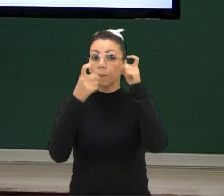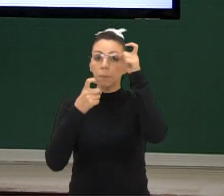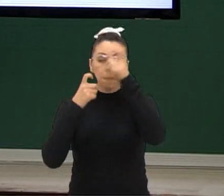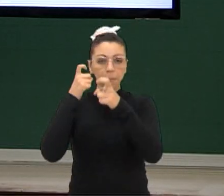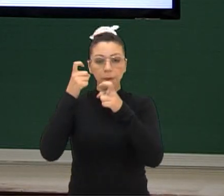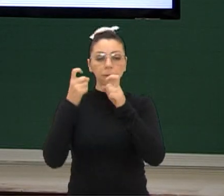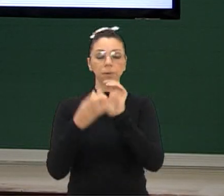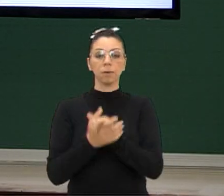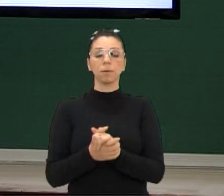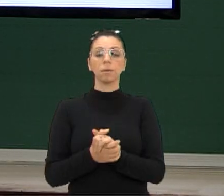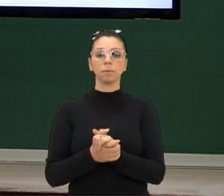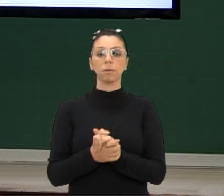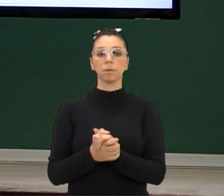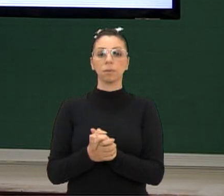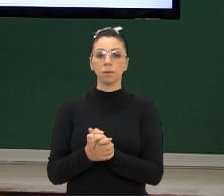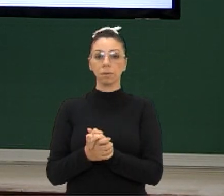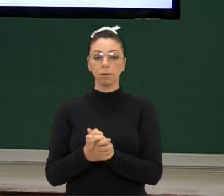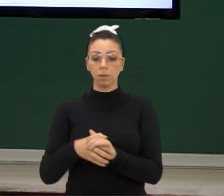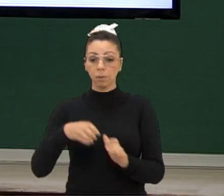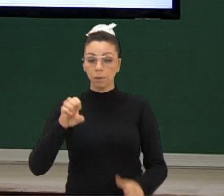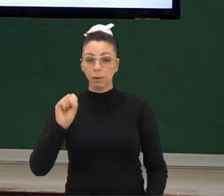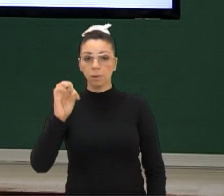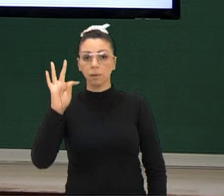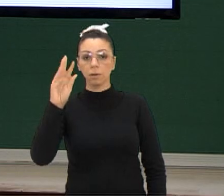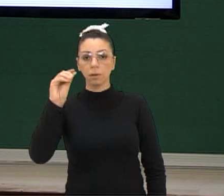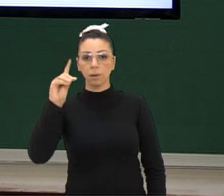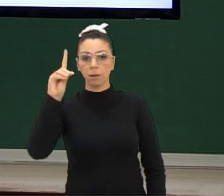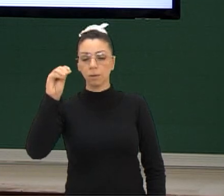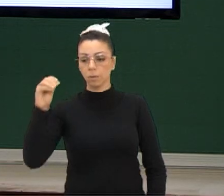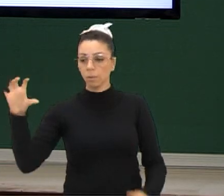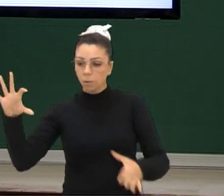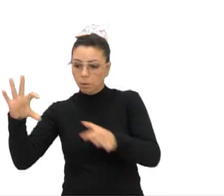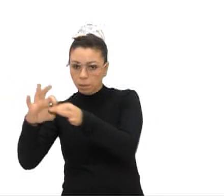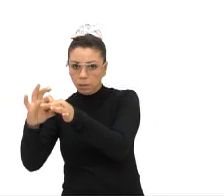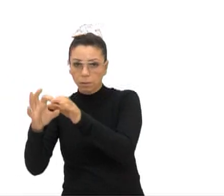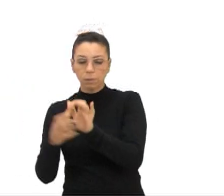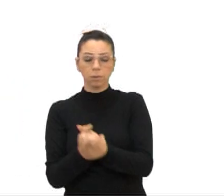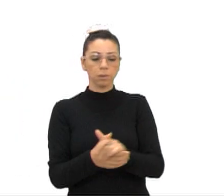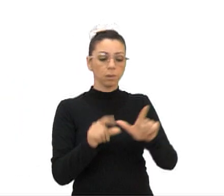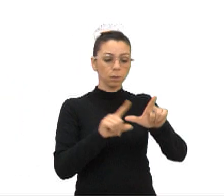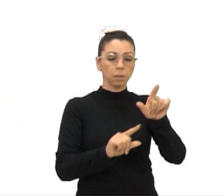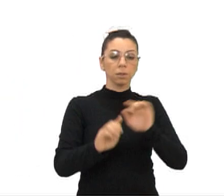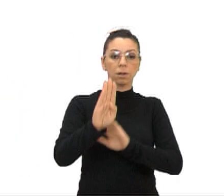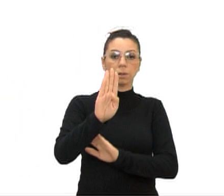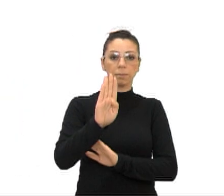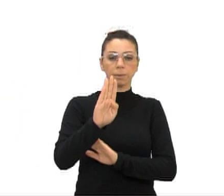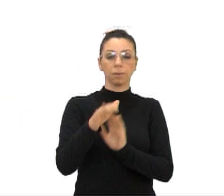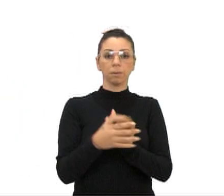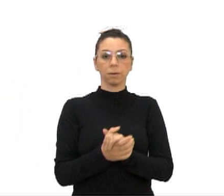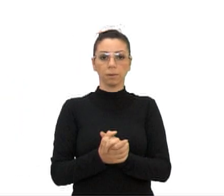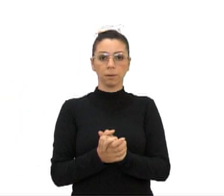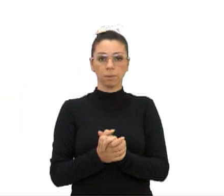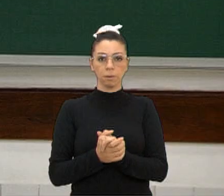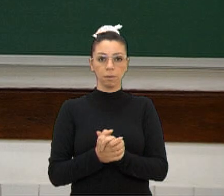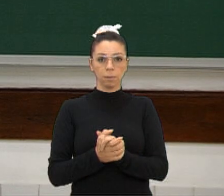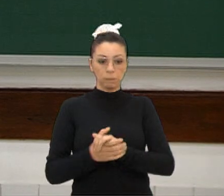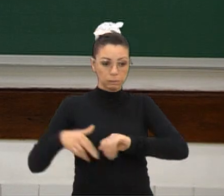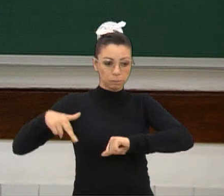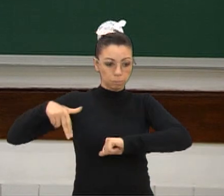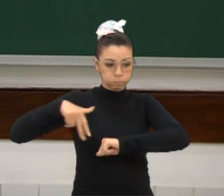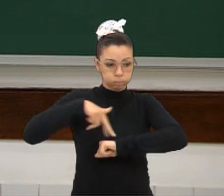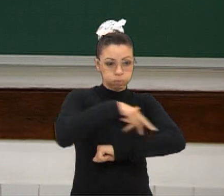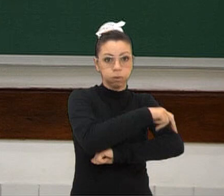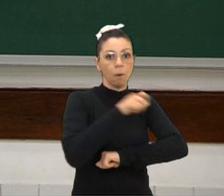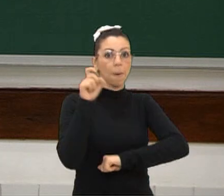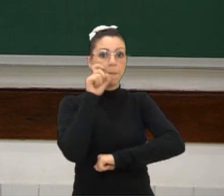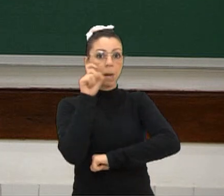tenho uma ideia de estado, exprime um estado. Na letra B, o pai anda rápido pelas ruas escuras.